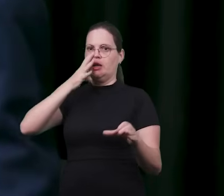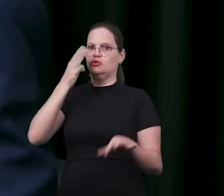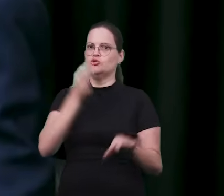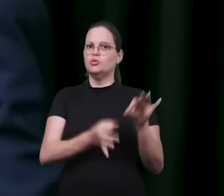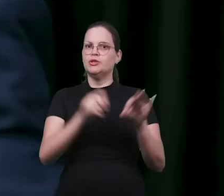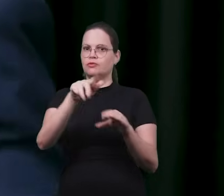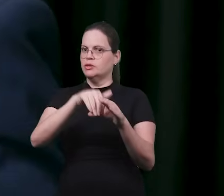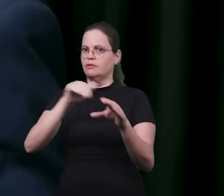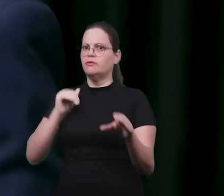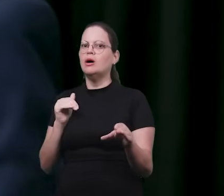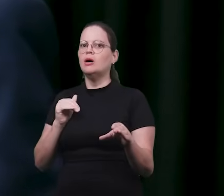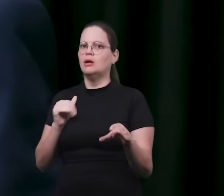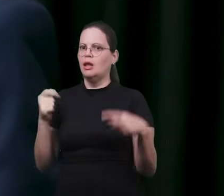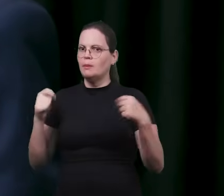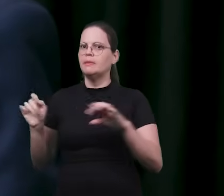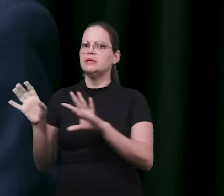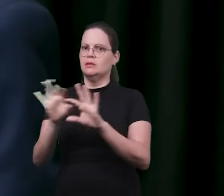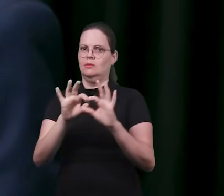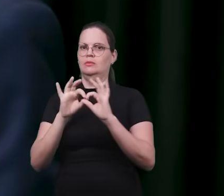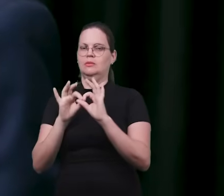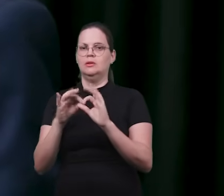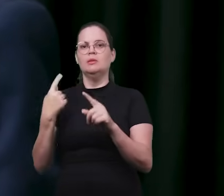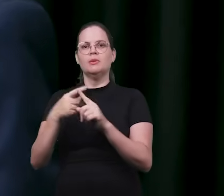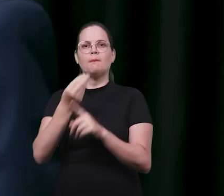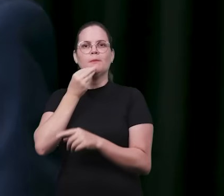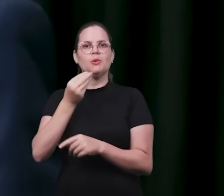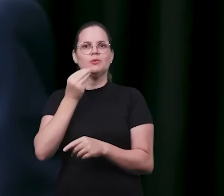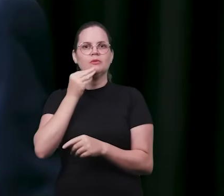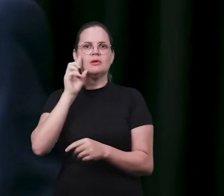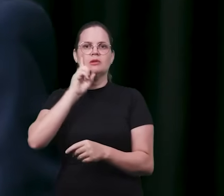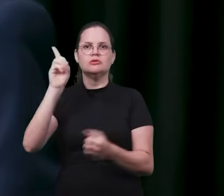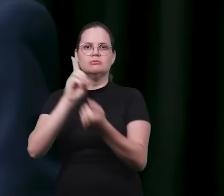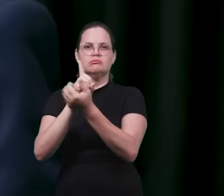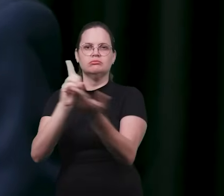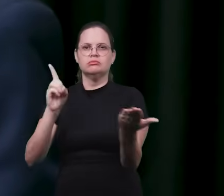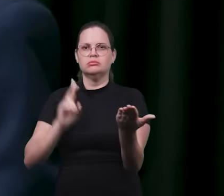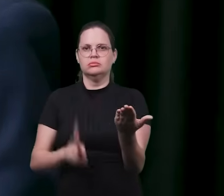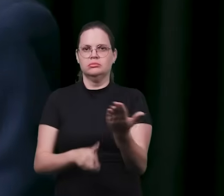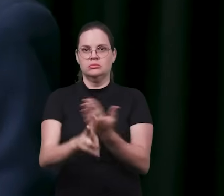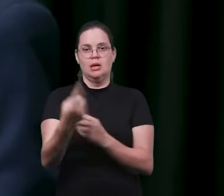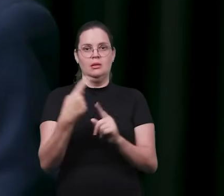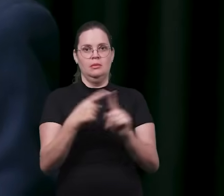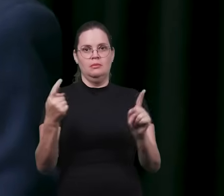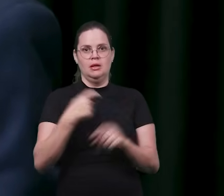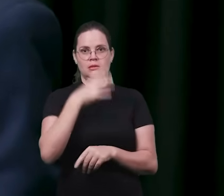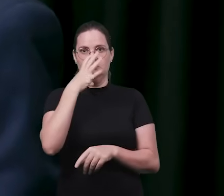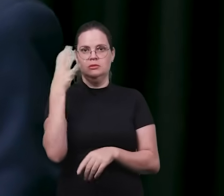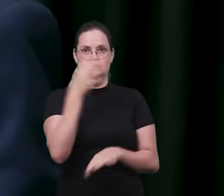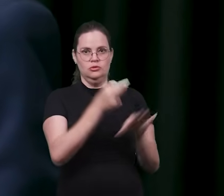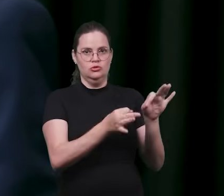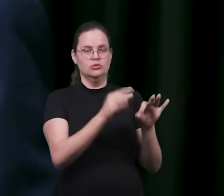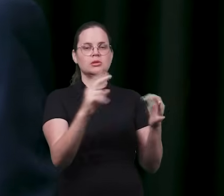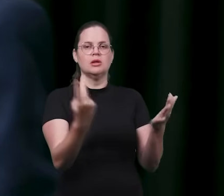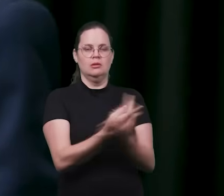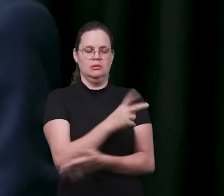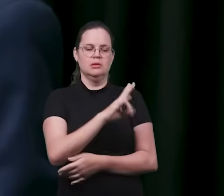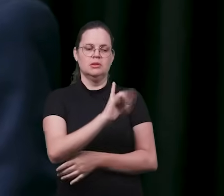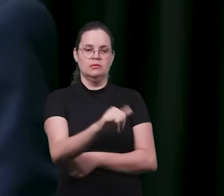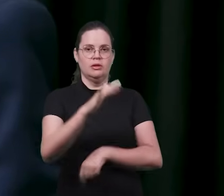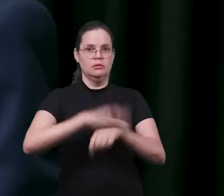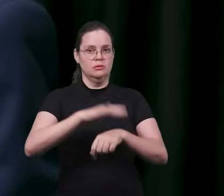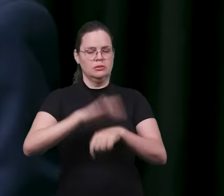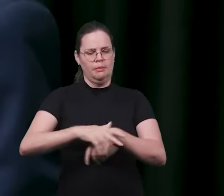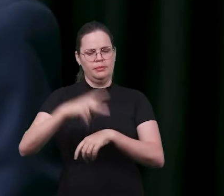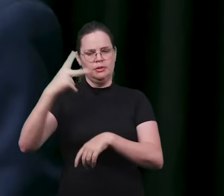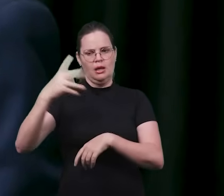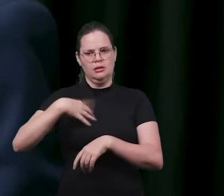As oportunidades o Senhor nos dá sempre, né? Mas o juízo vai acontecer. No tempo